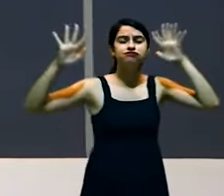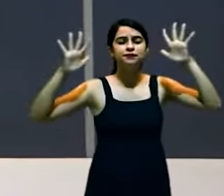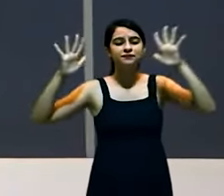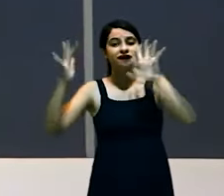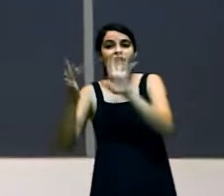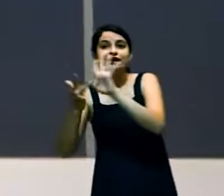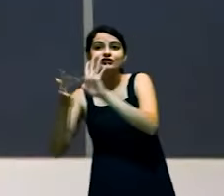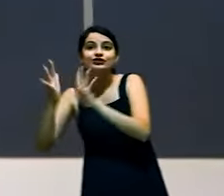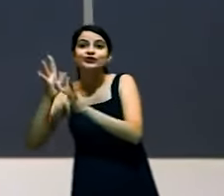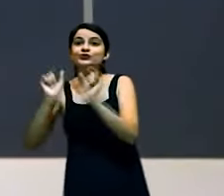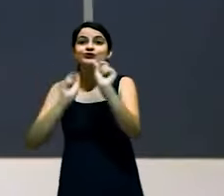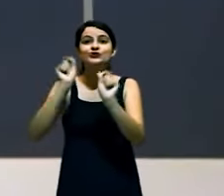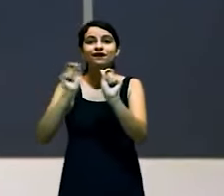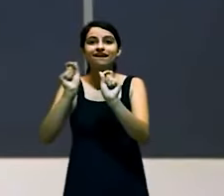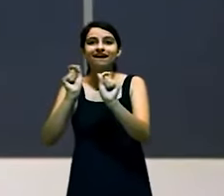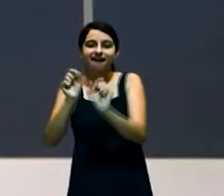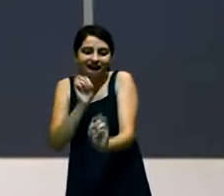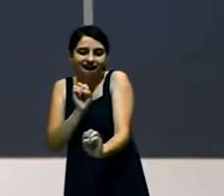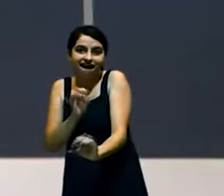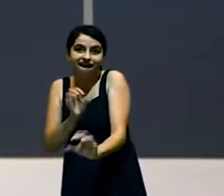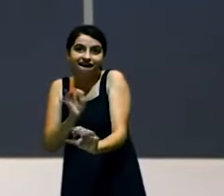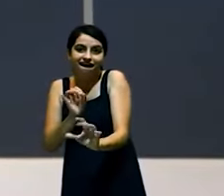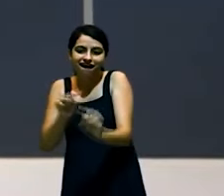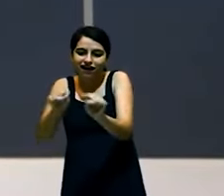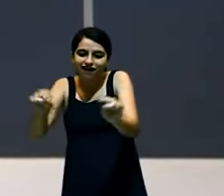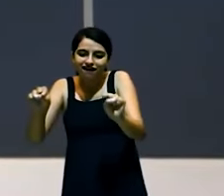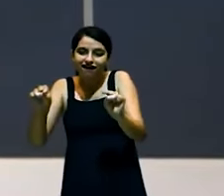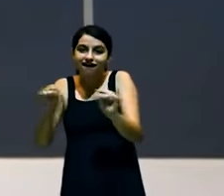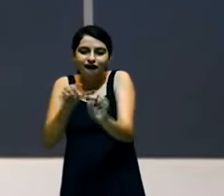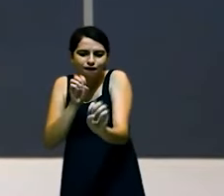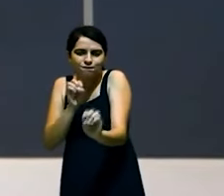Jesus está ensinando na sala da casa de Marta,